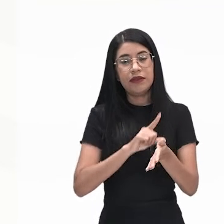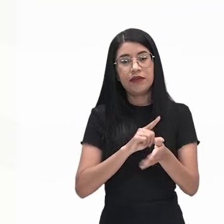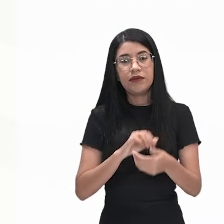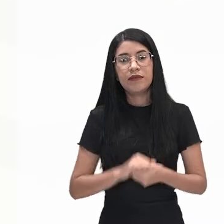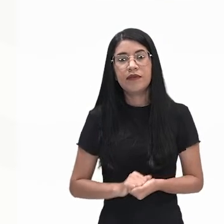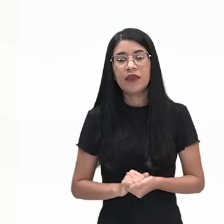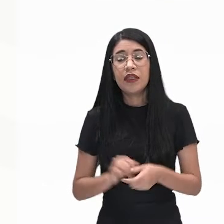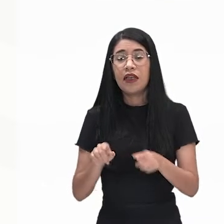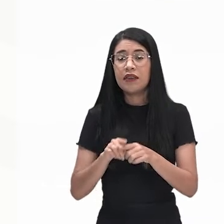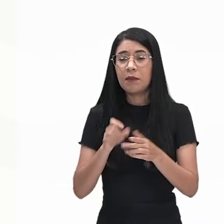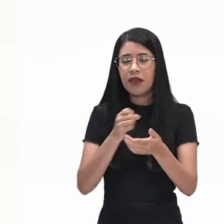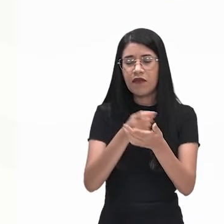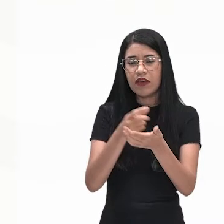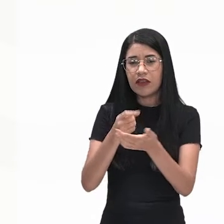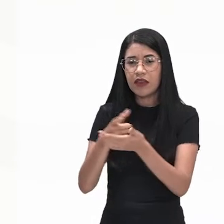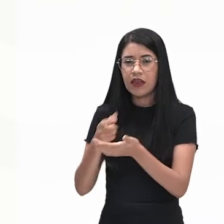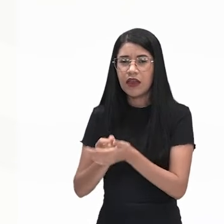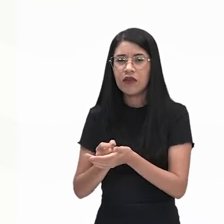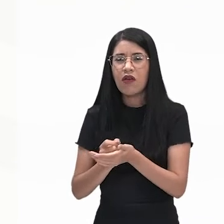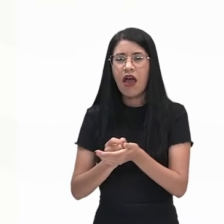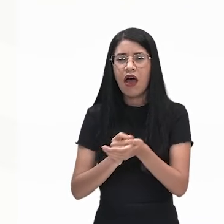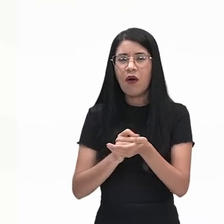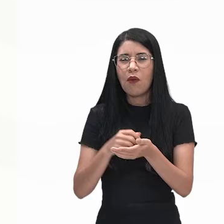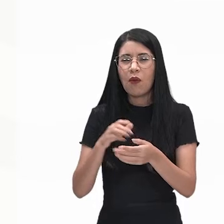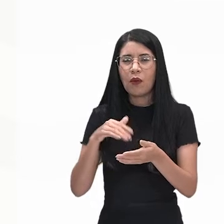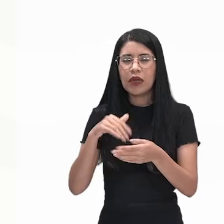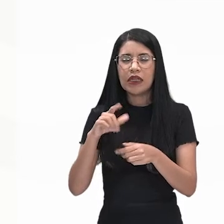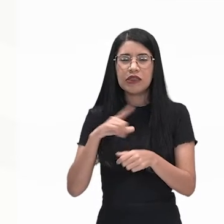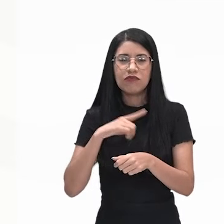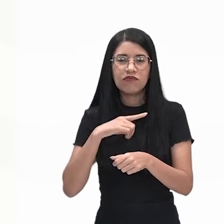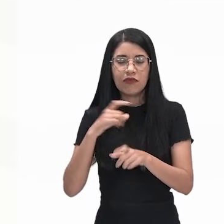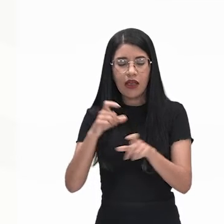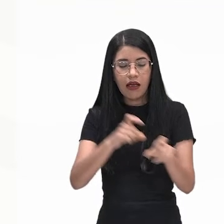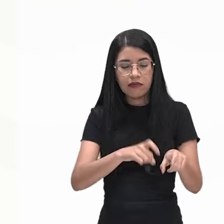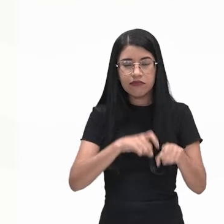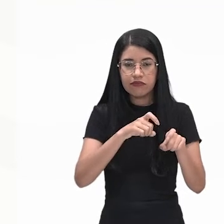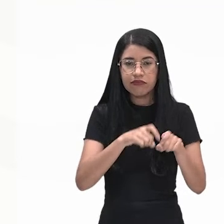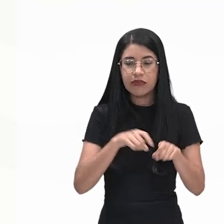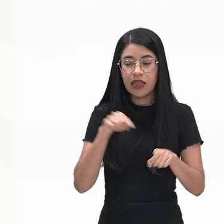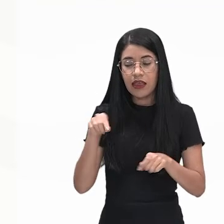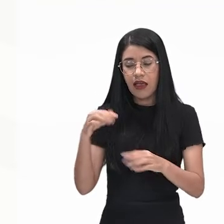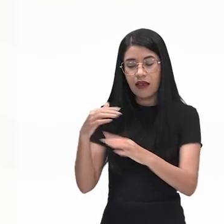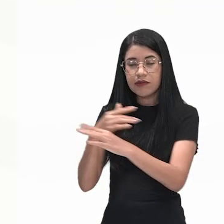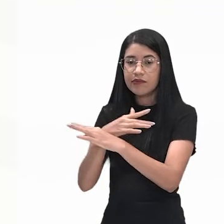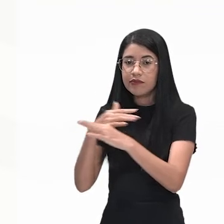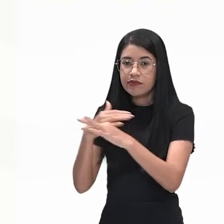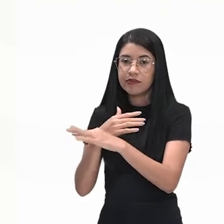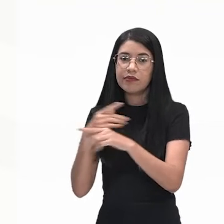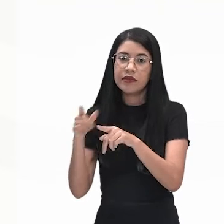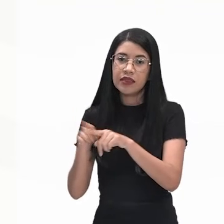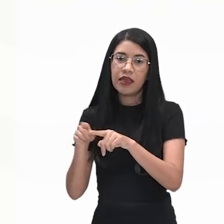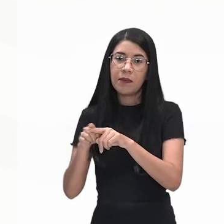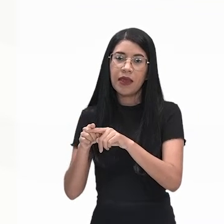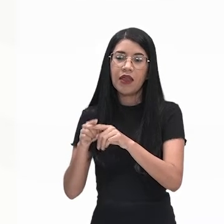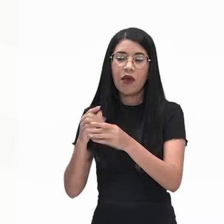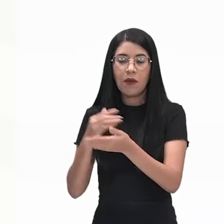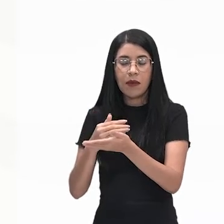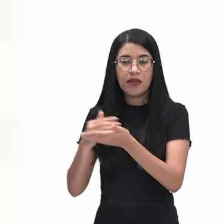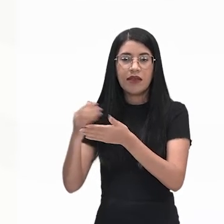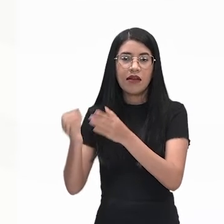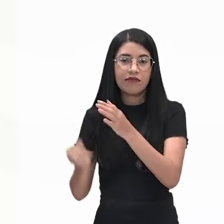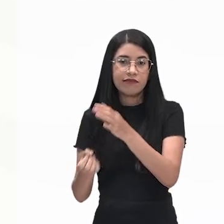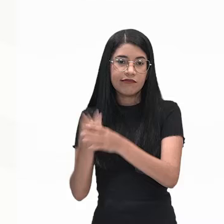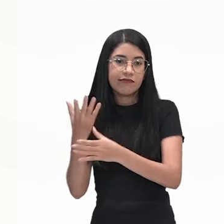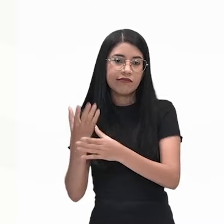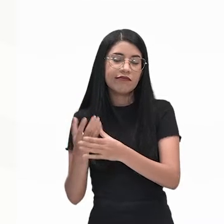pensar, refletir sobre as nossas ações. Quando o homem começou a desenvolver a atividade de agricultura e atividade de